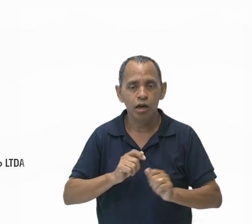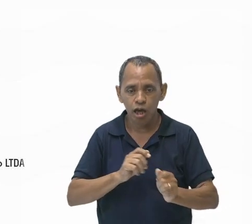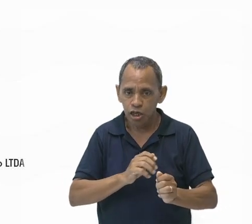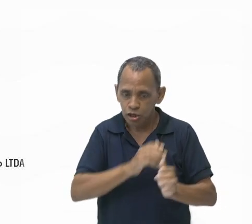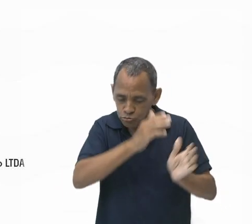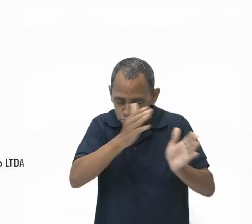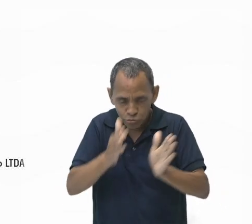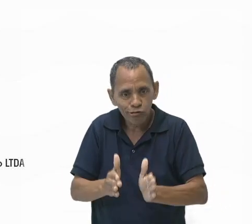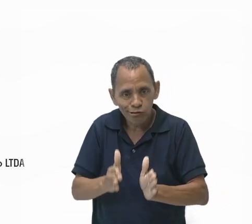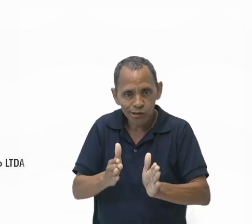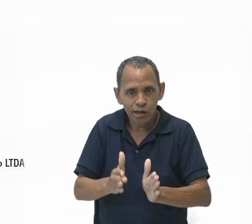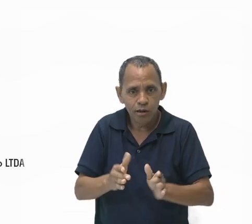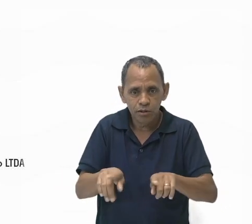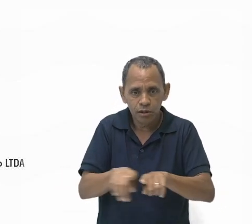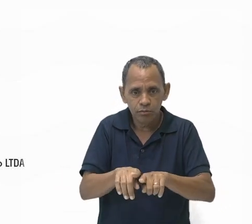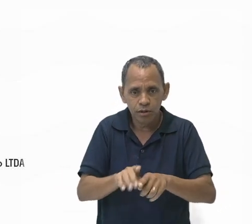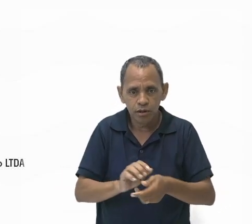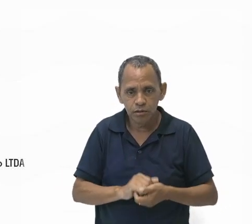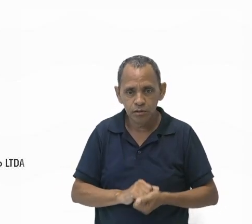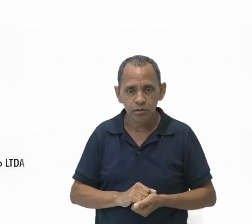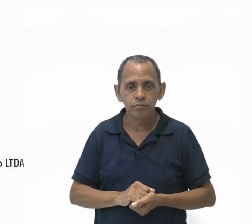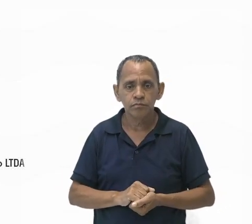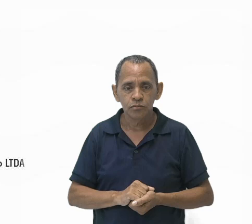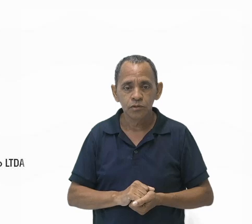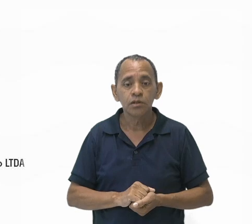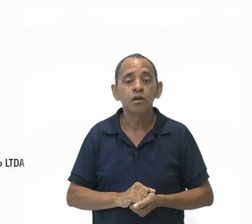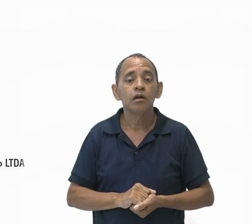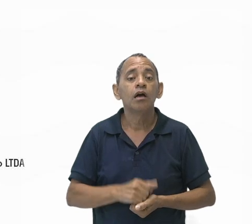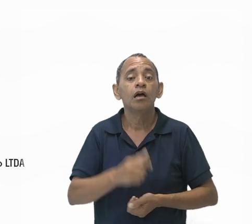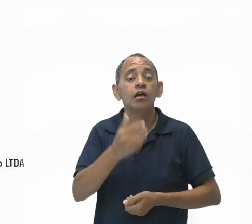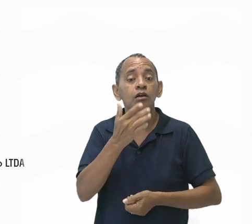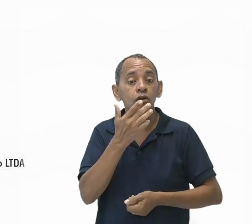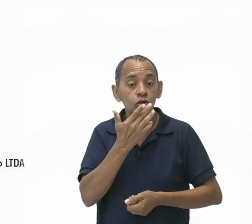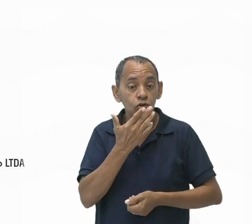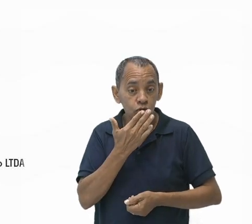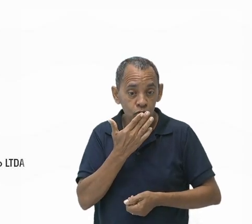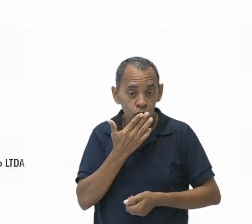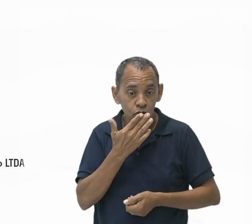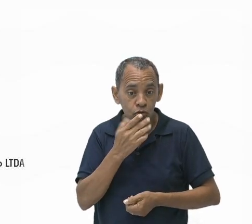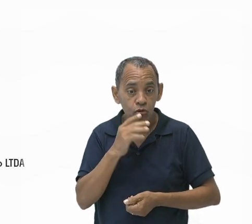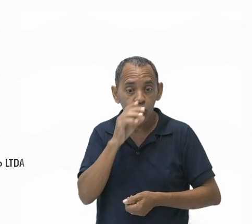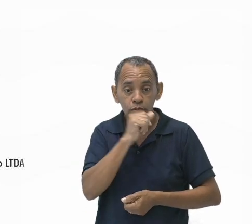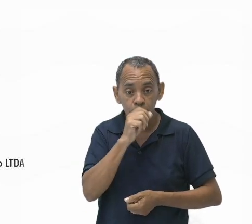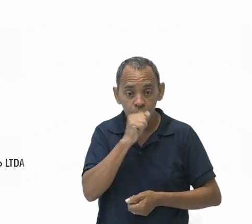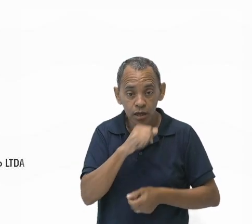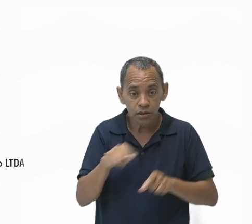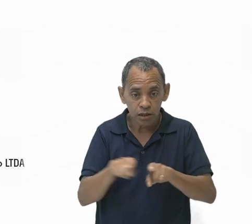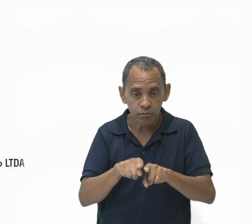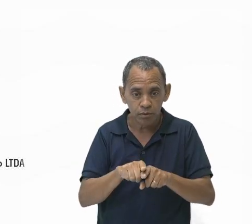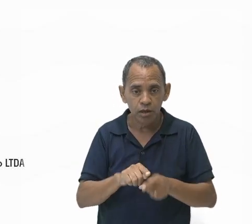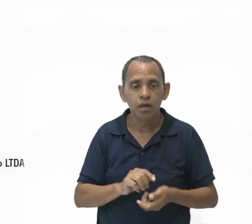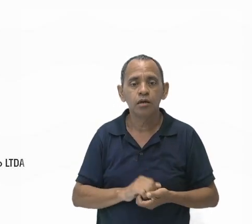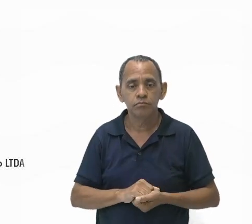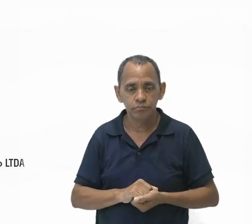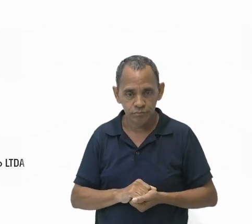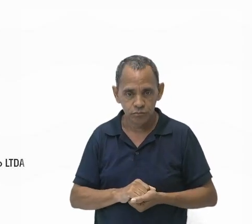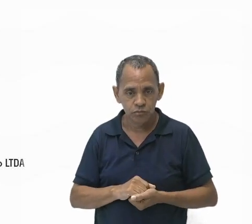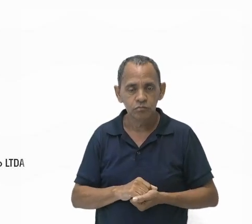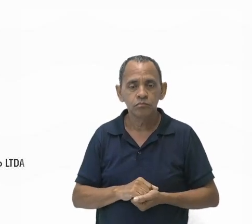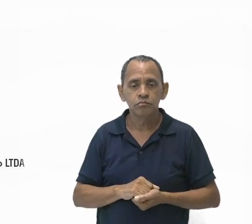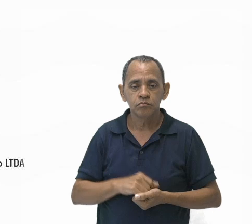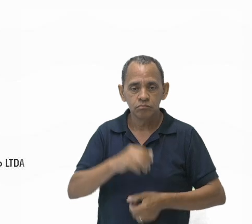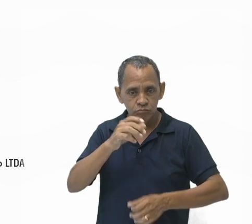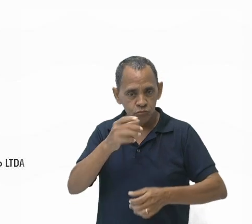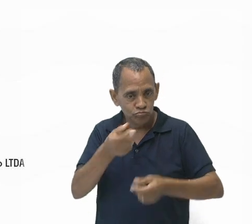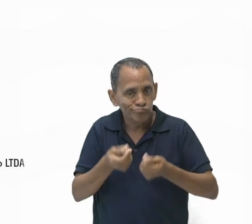que se encontra nessa etapa de desenvolvimento chamada de mercado comum. E aí a gente tem a união monetária, marcada ali por a criação de